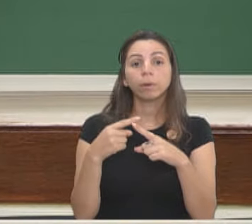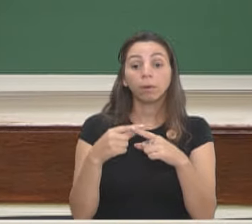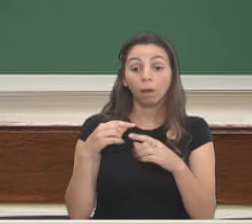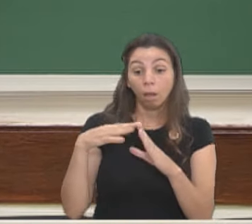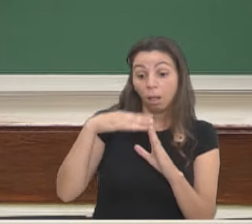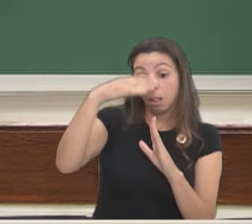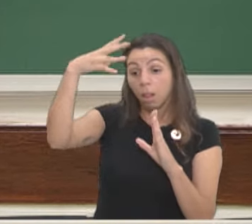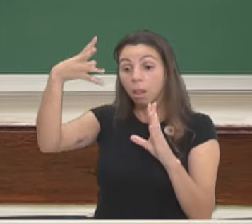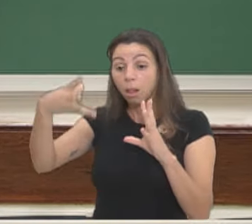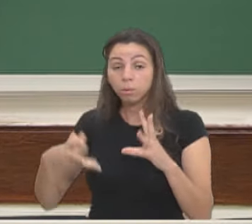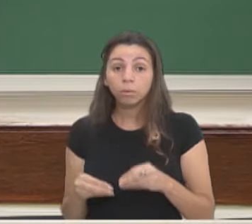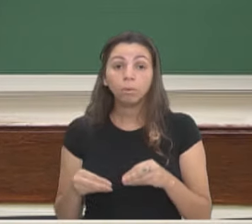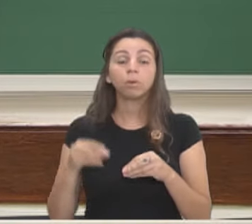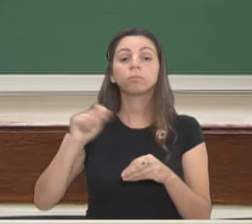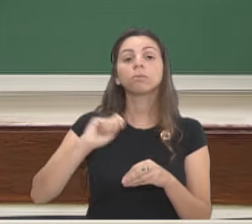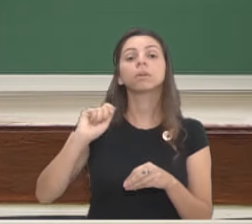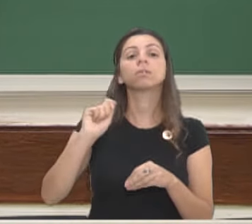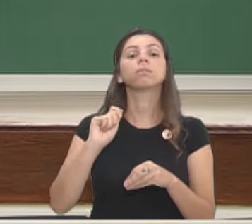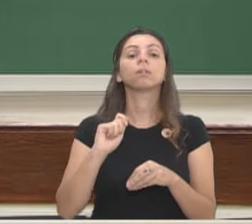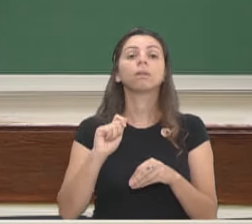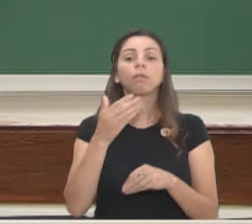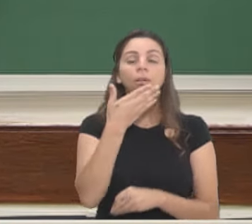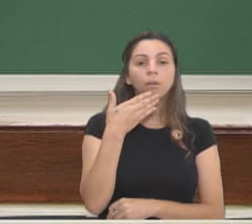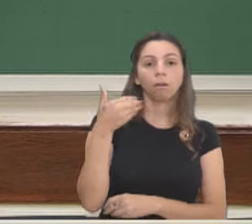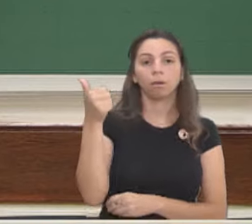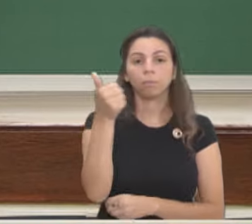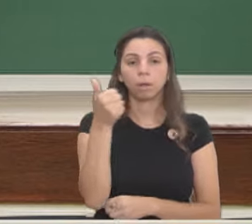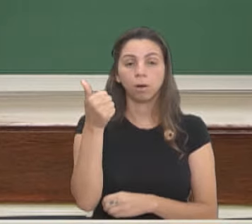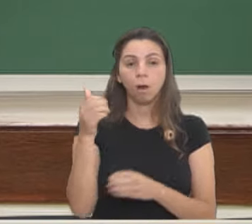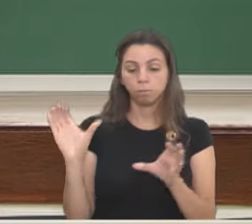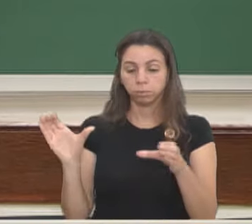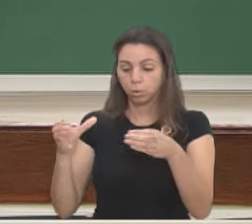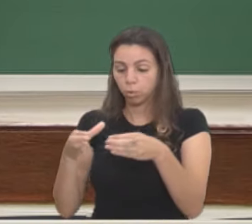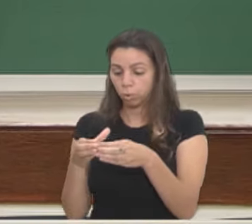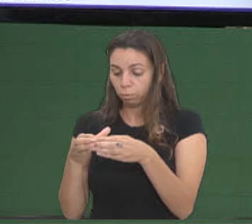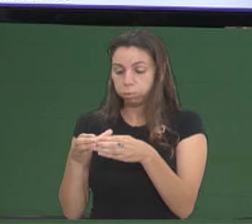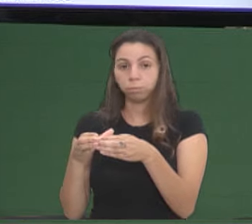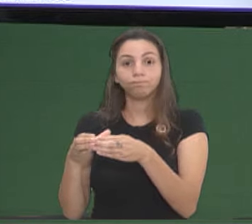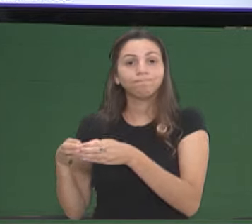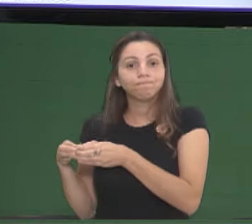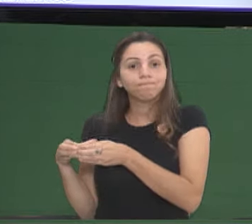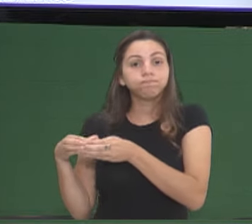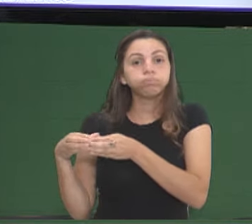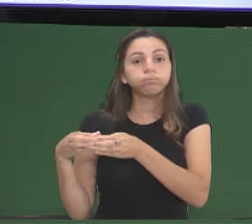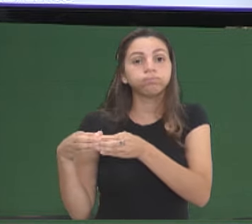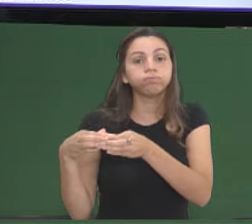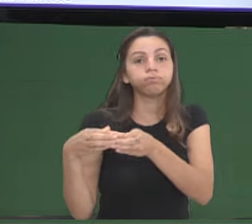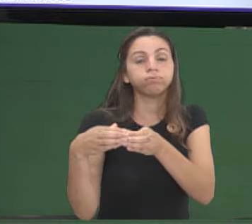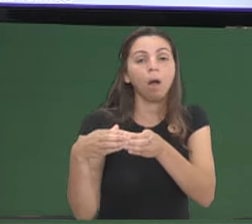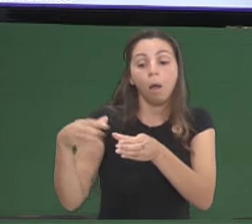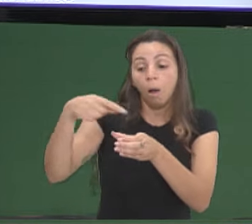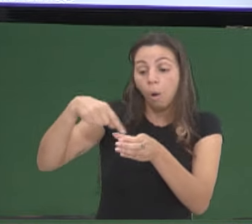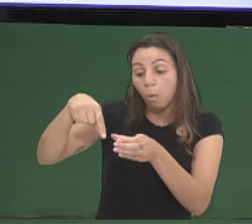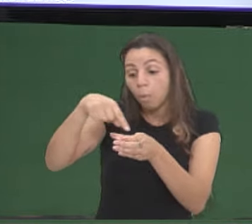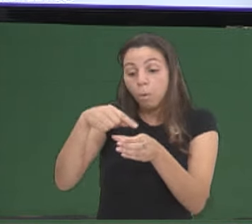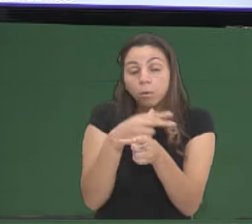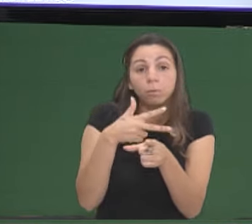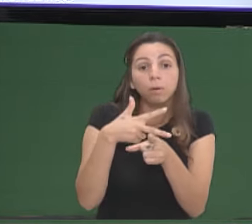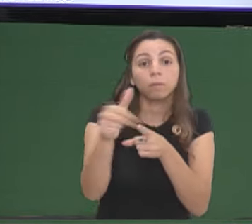todos melhorarem, a equipe, o desempenho da equipe será melhor e aí a gente pode conquistar a vitória, tá? É